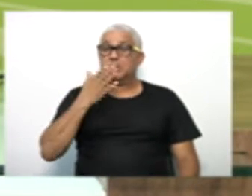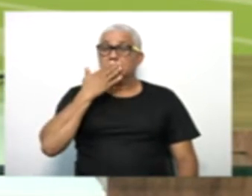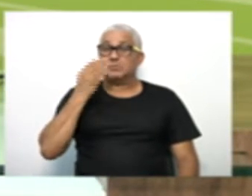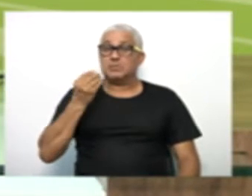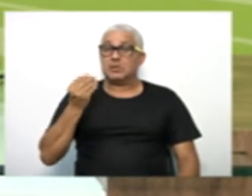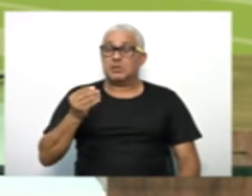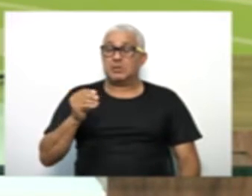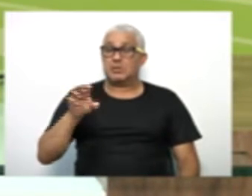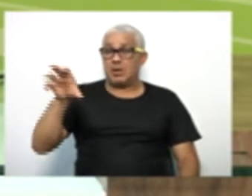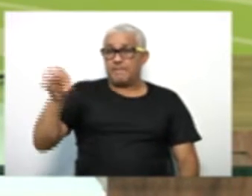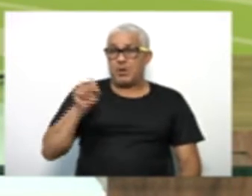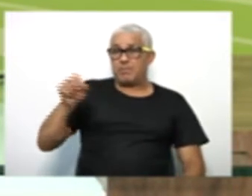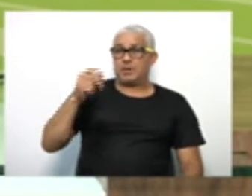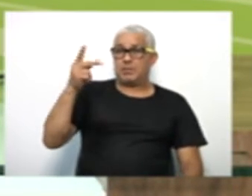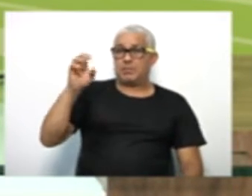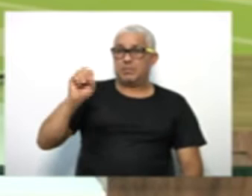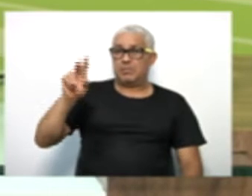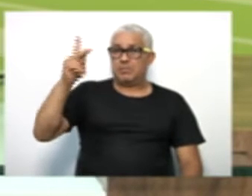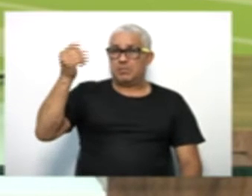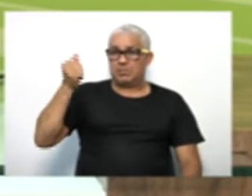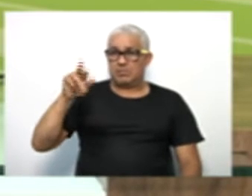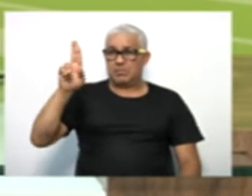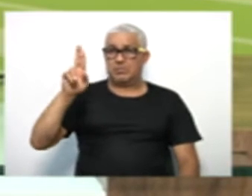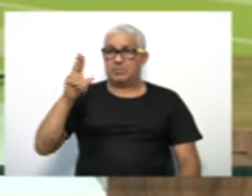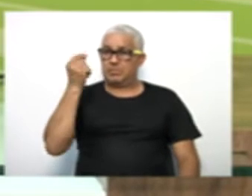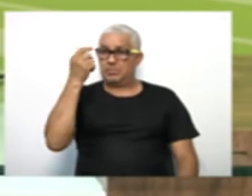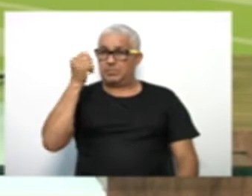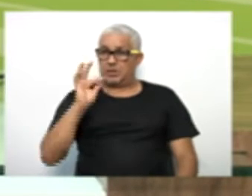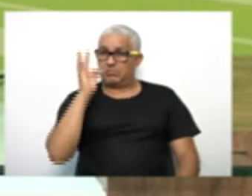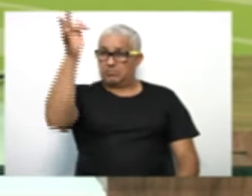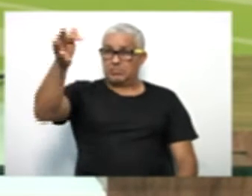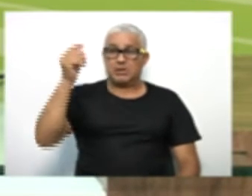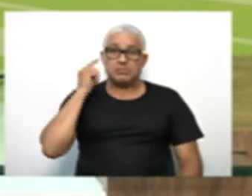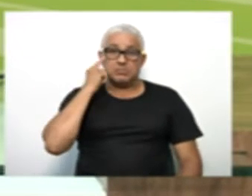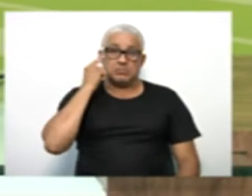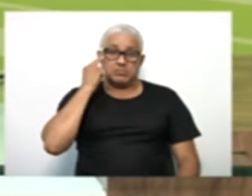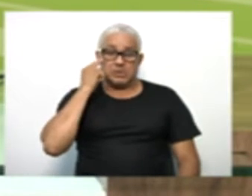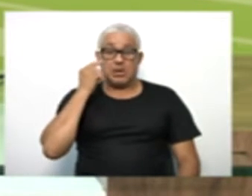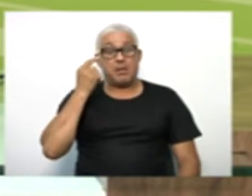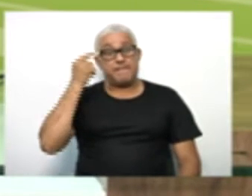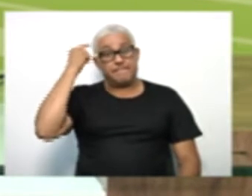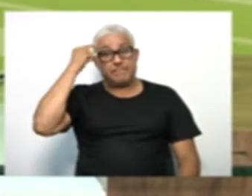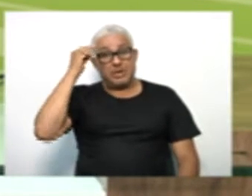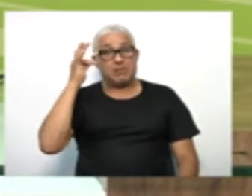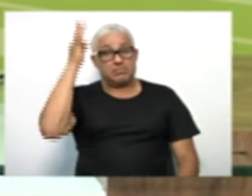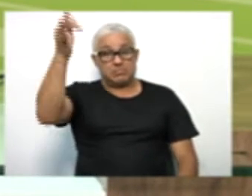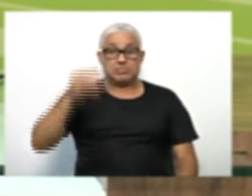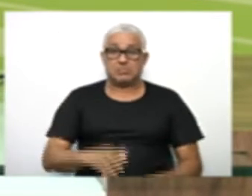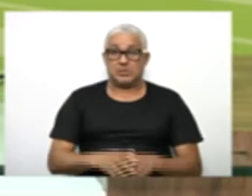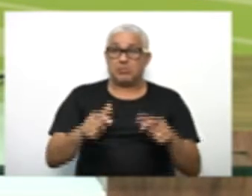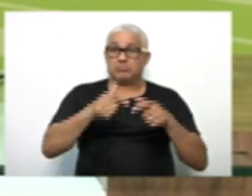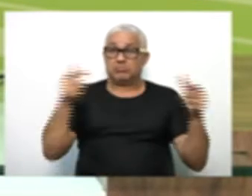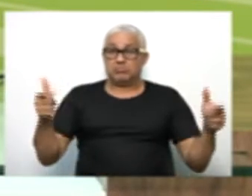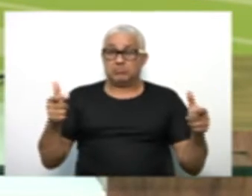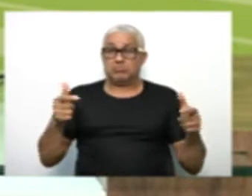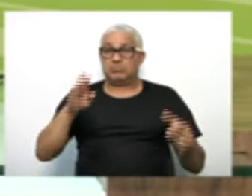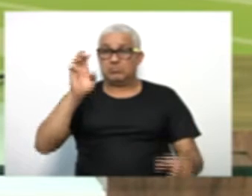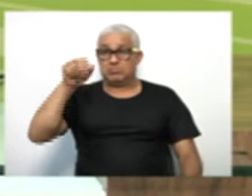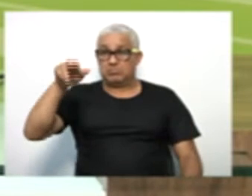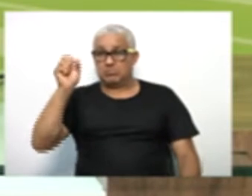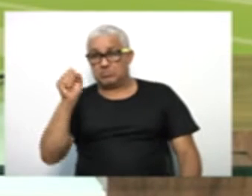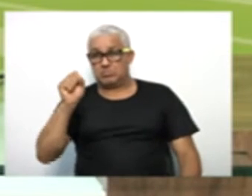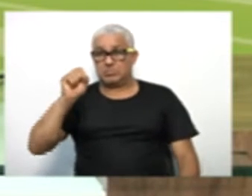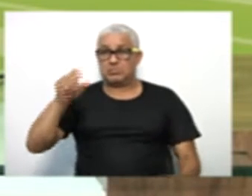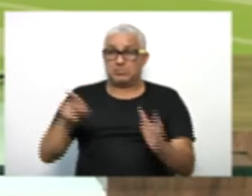capital em meios de produção visando o aumento da capacidade produtivas em bens de capital.